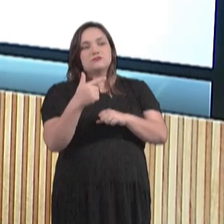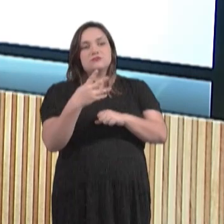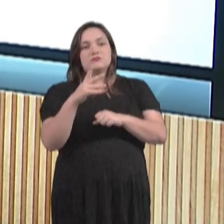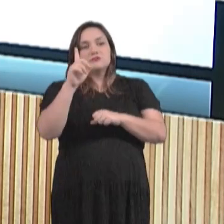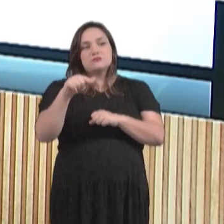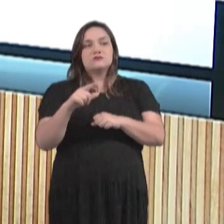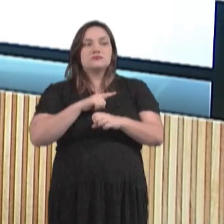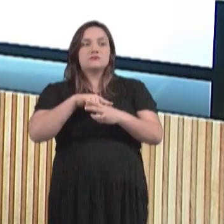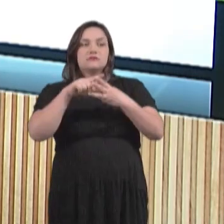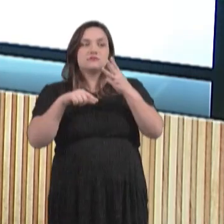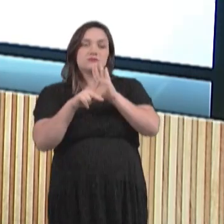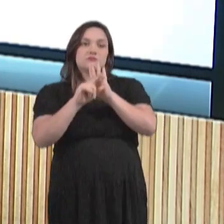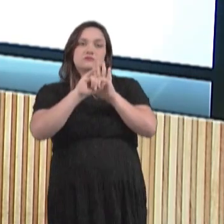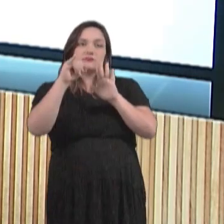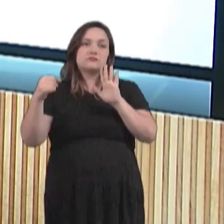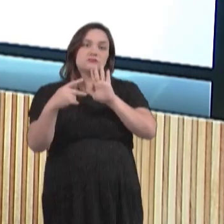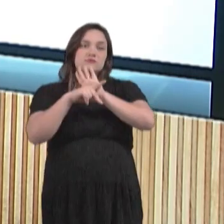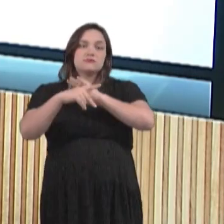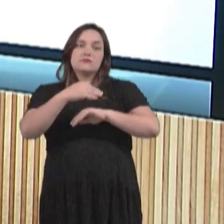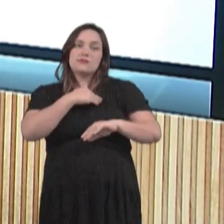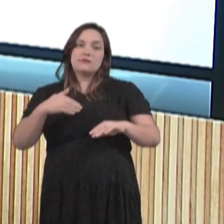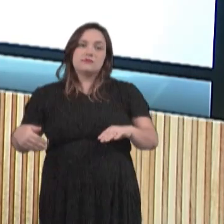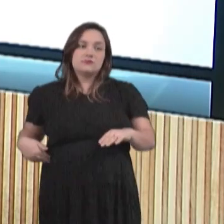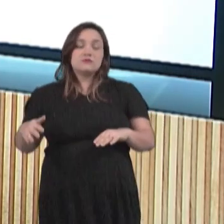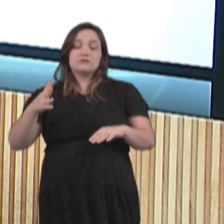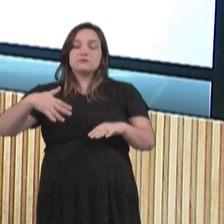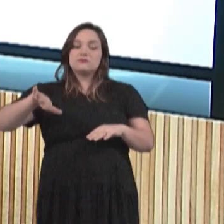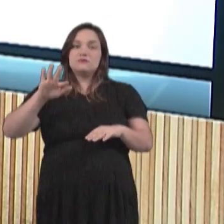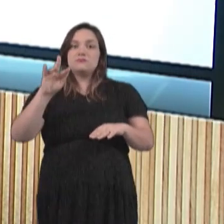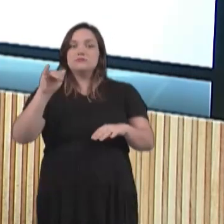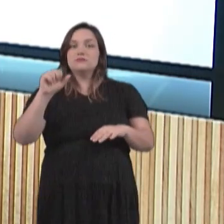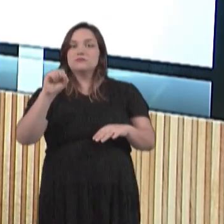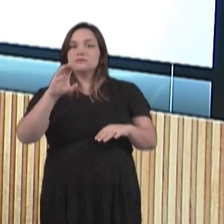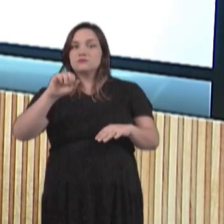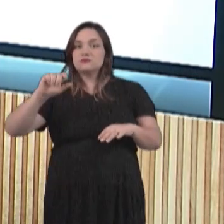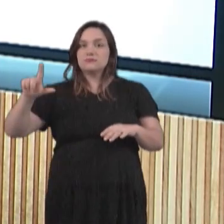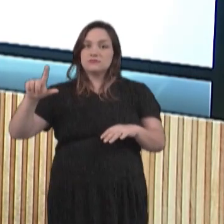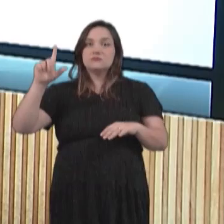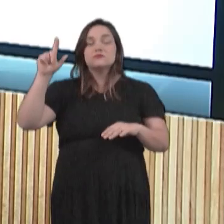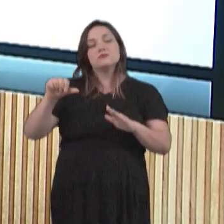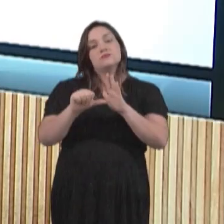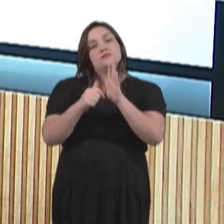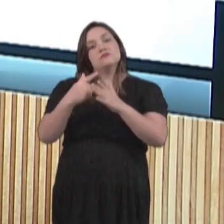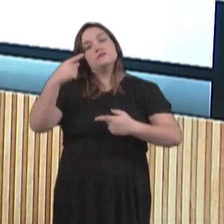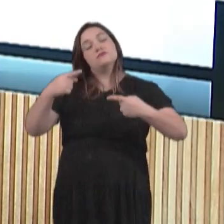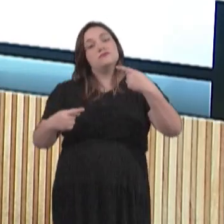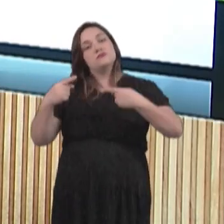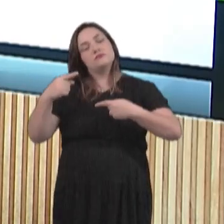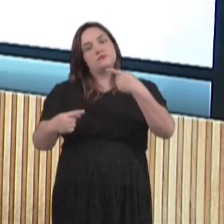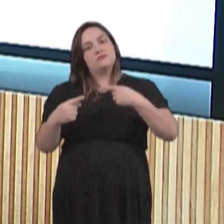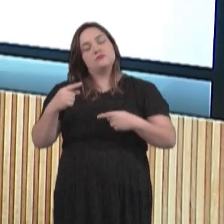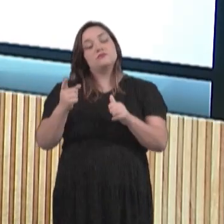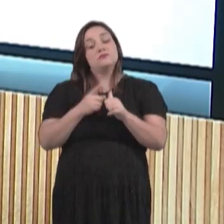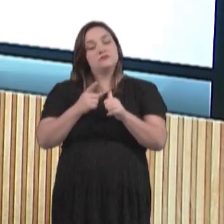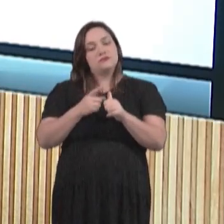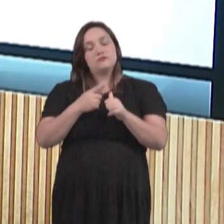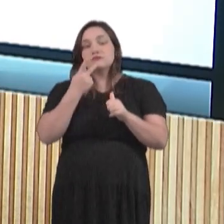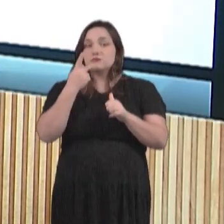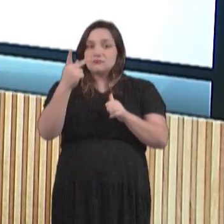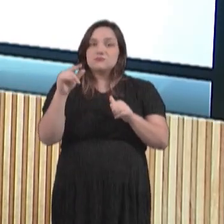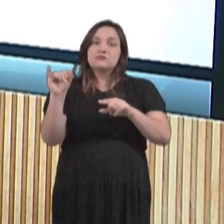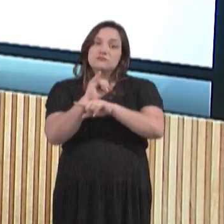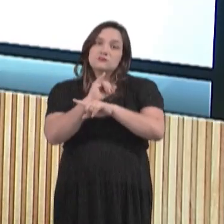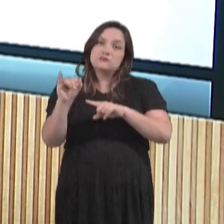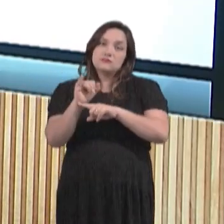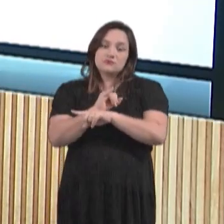governo, 3 projetos hoje do governo, todos eles na área fiscal e também em segunda discussão. Esse primeiro projeto, ele traz medidas